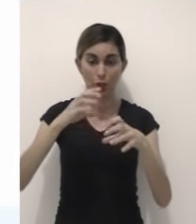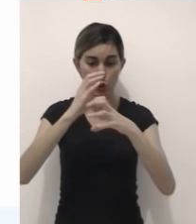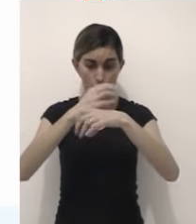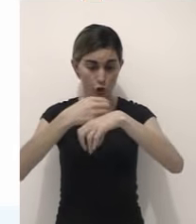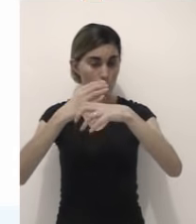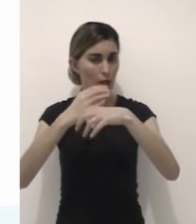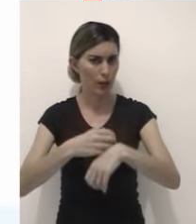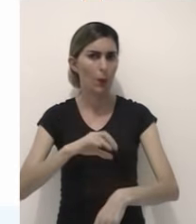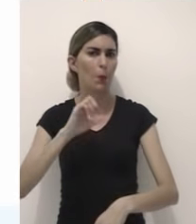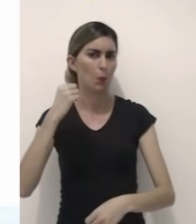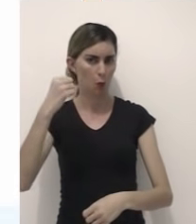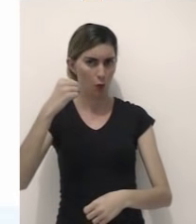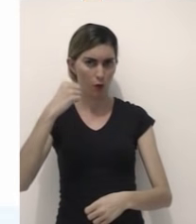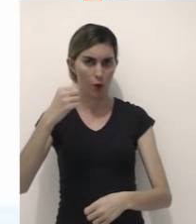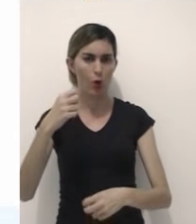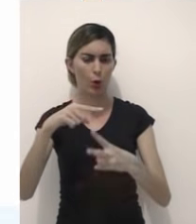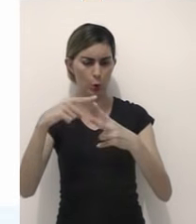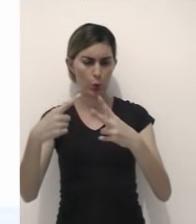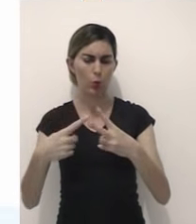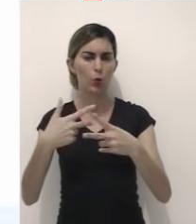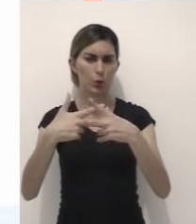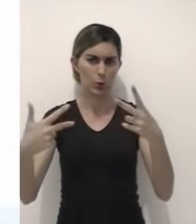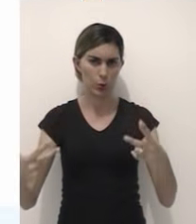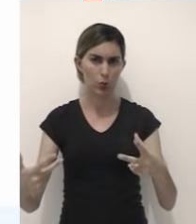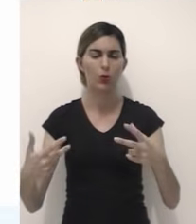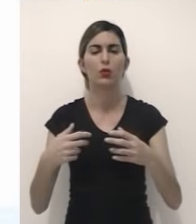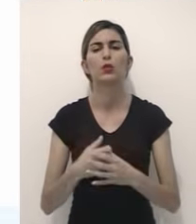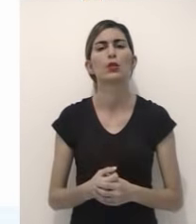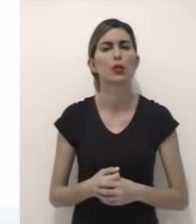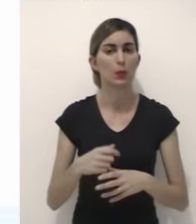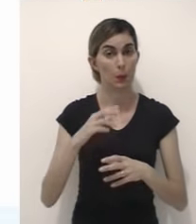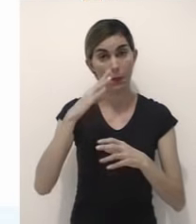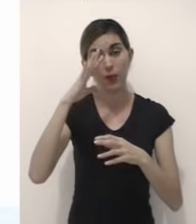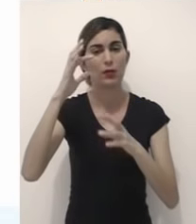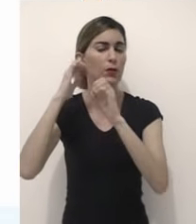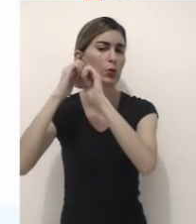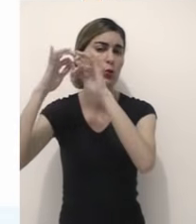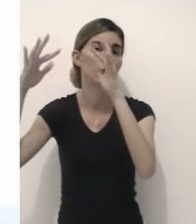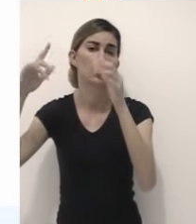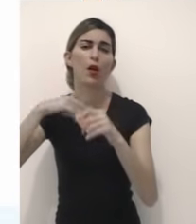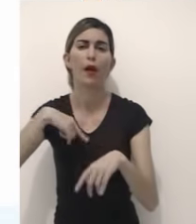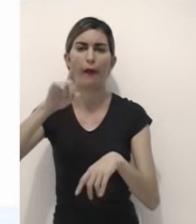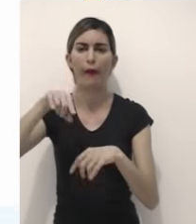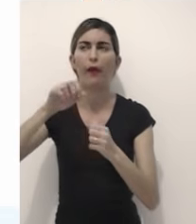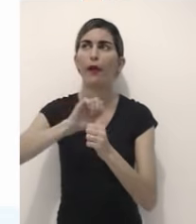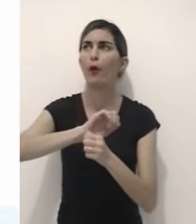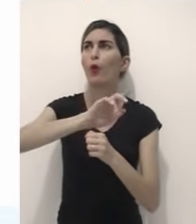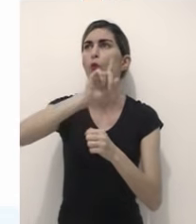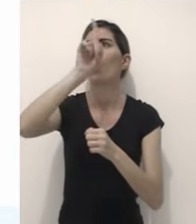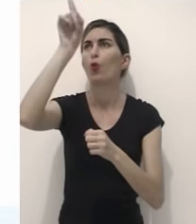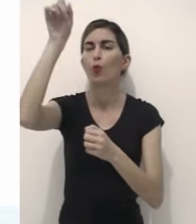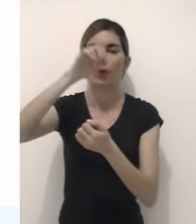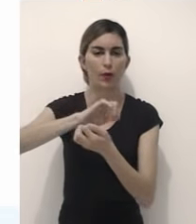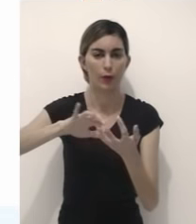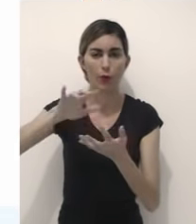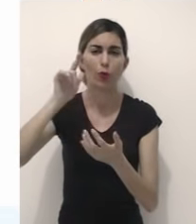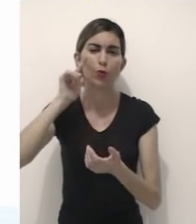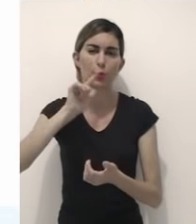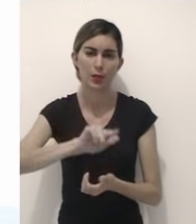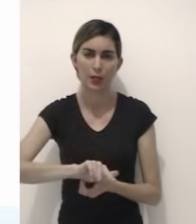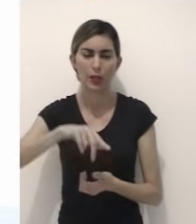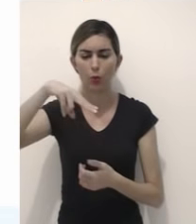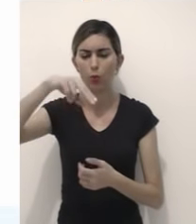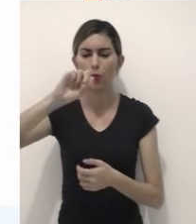mulher poderosa. 2 cursos, Medicina e Engenharia. Mas o grande sonho dela era ir para o espaço. E ela conseguiu. Entrou para a